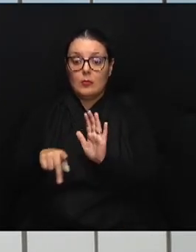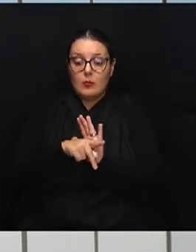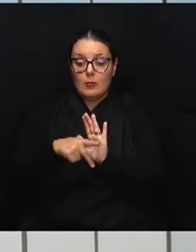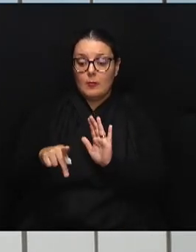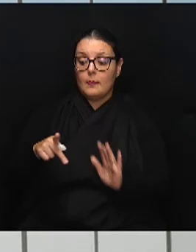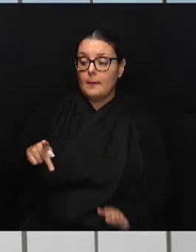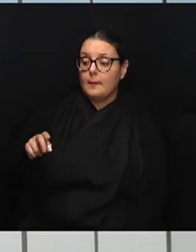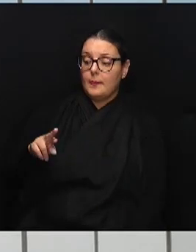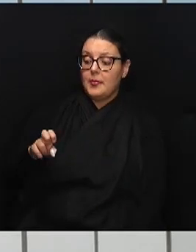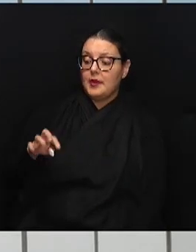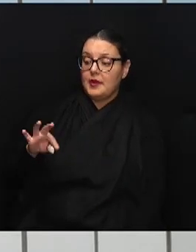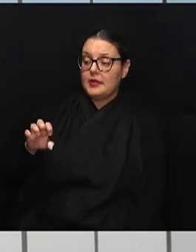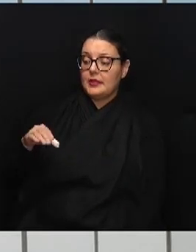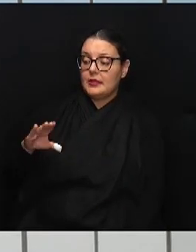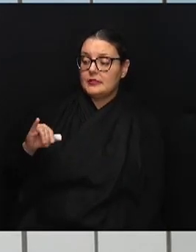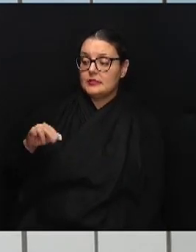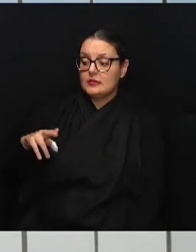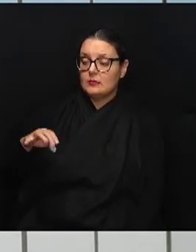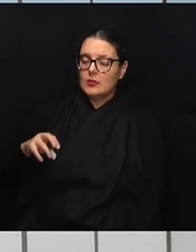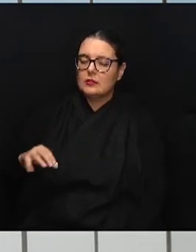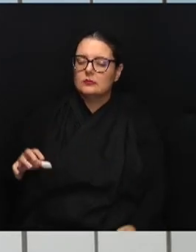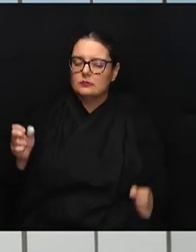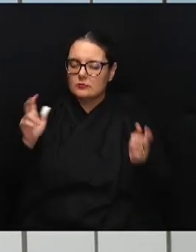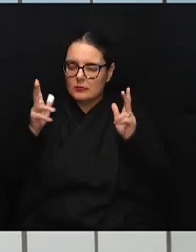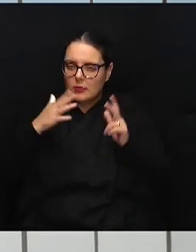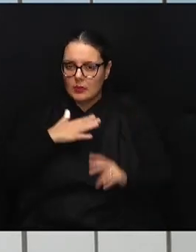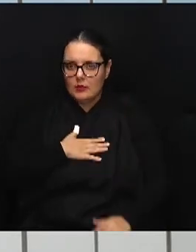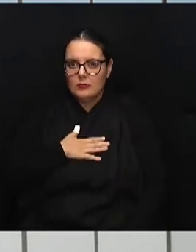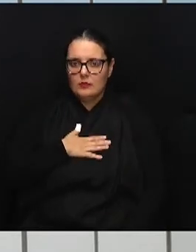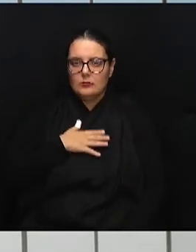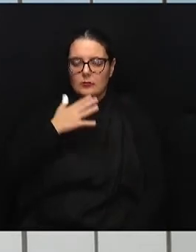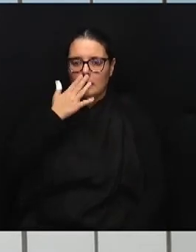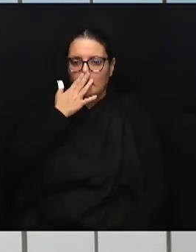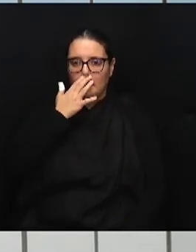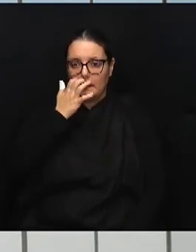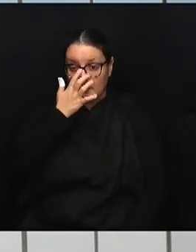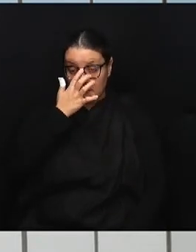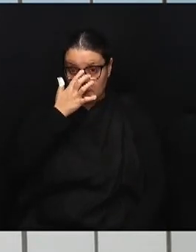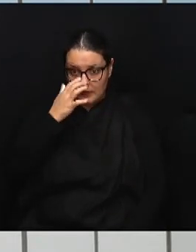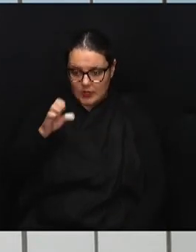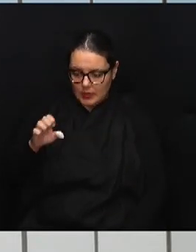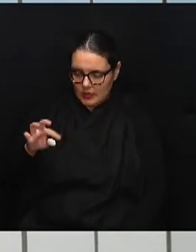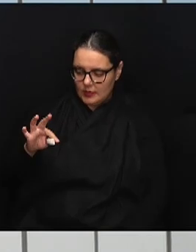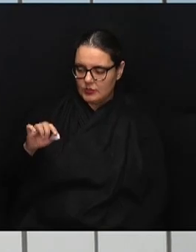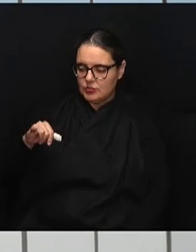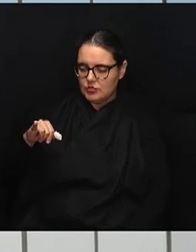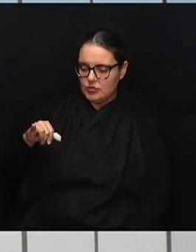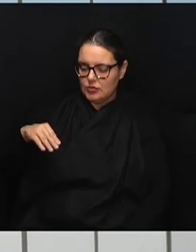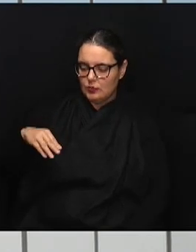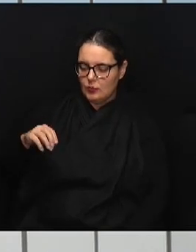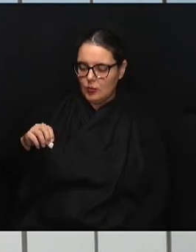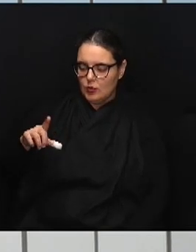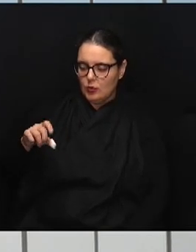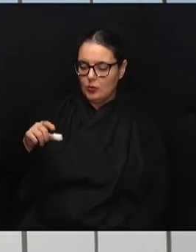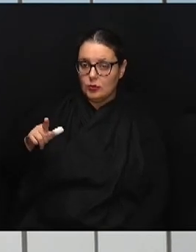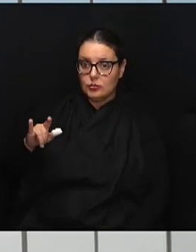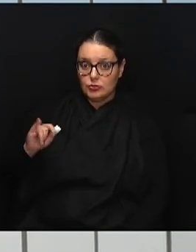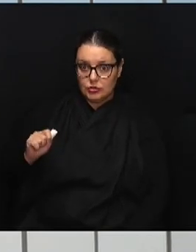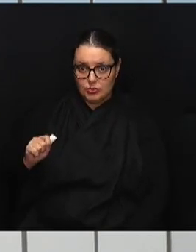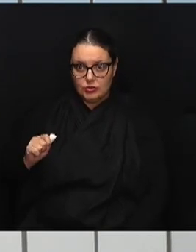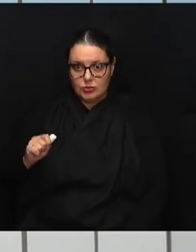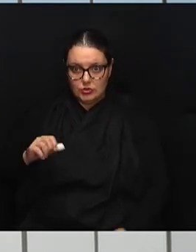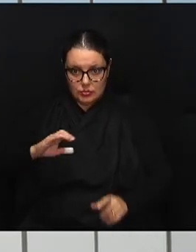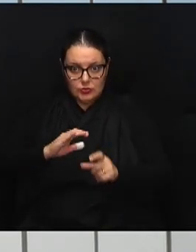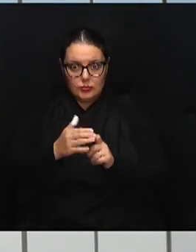né? E me chamou a atenção, eu vou buscar a etimologia da palavra, e sobre